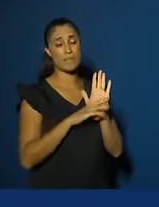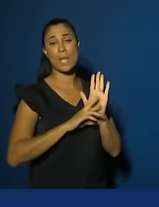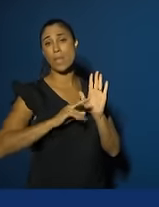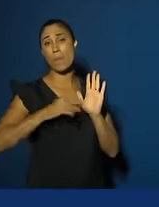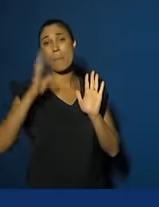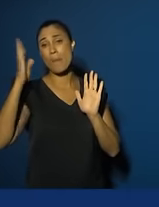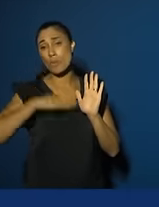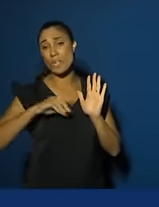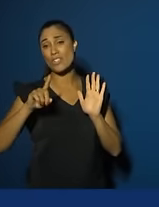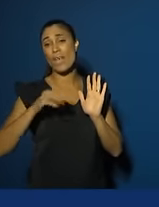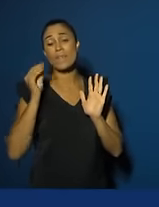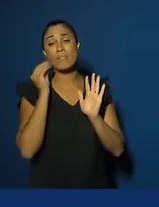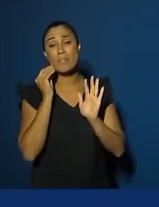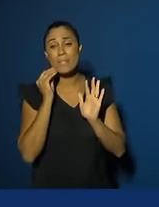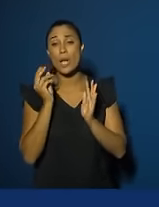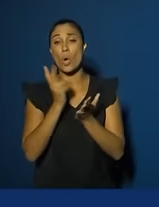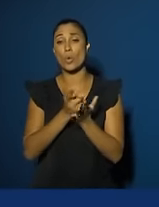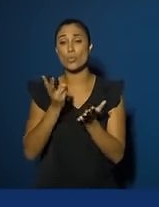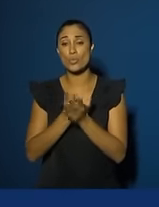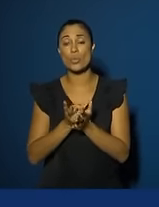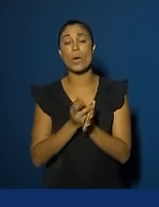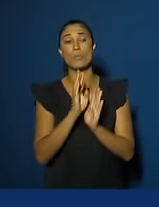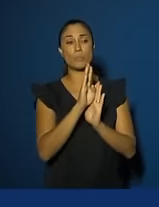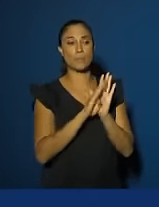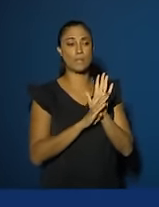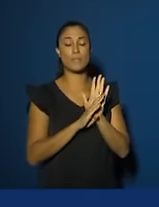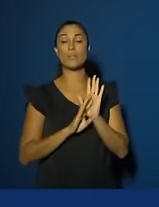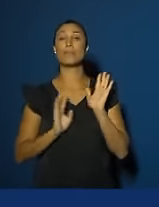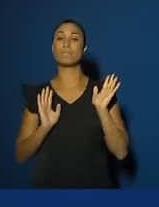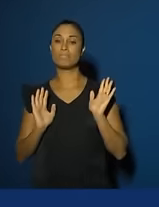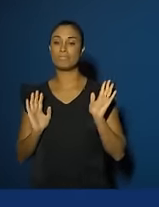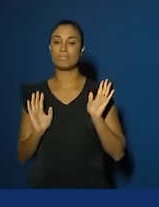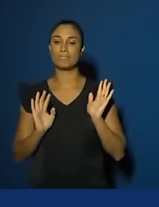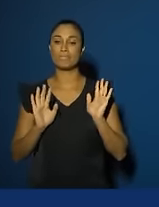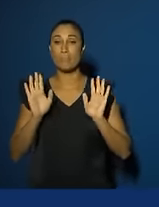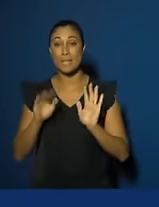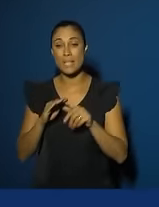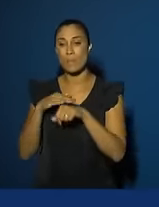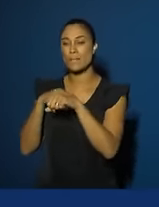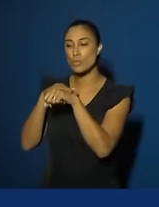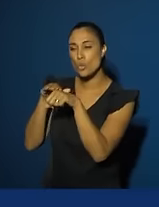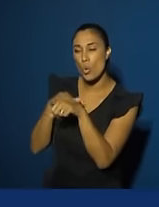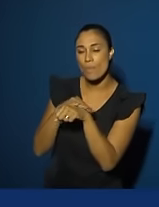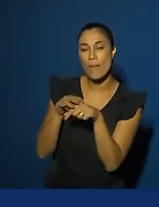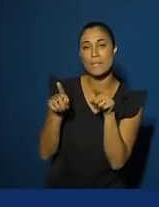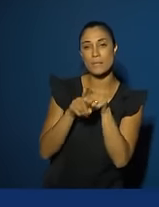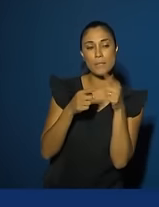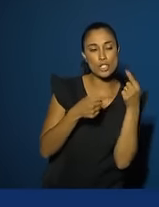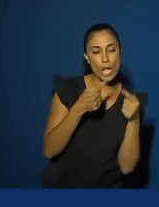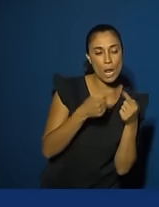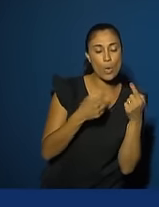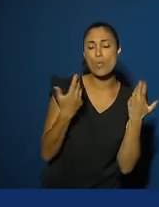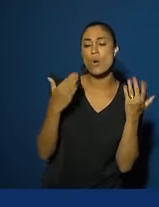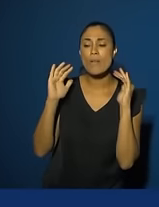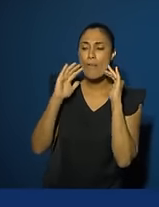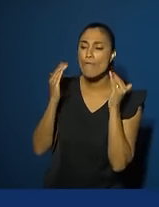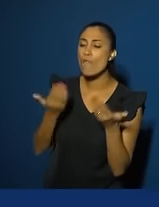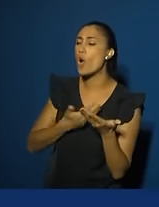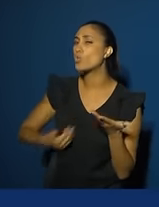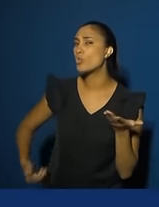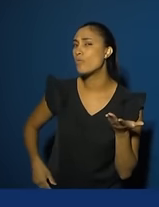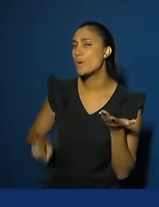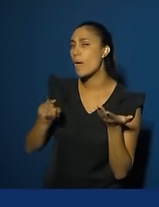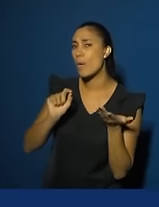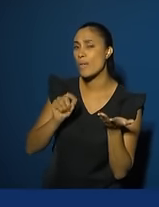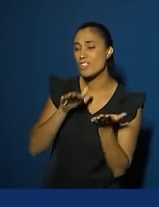por maldade tenta continuar com os benefícios mas aí é uma questão de diálogo de explicação Mas é isso mesmo o foco do governo é